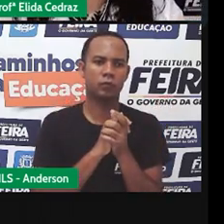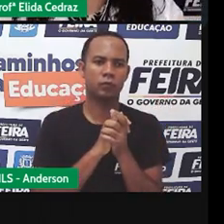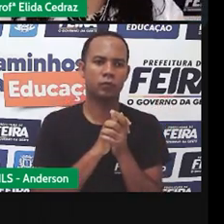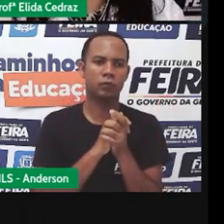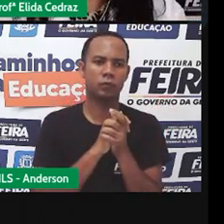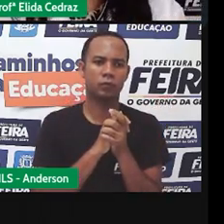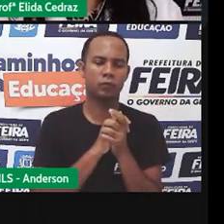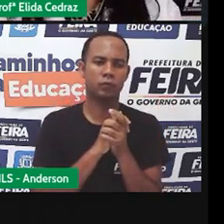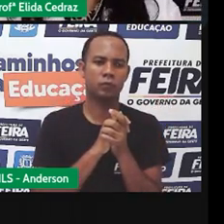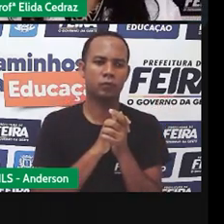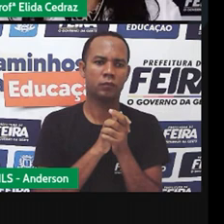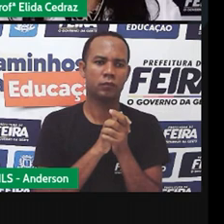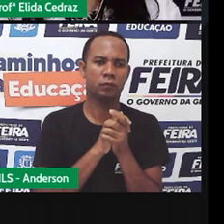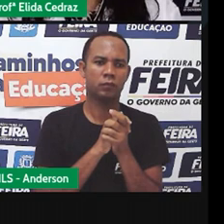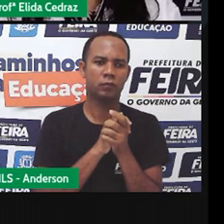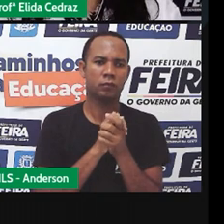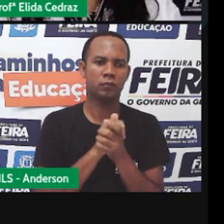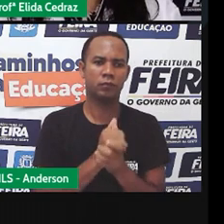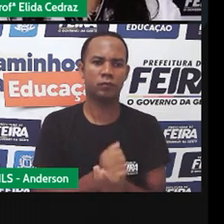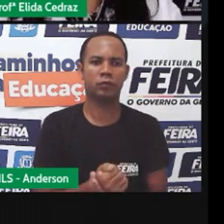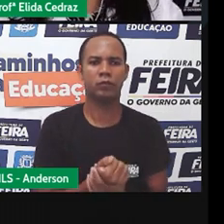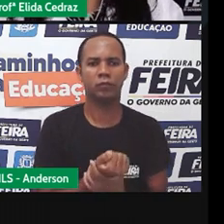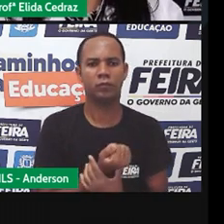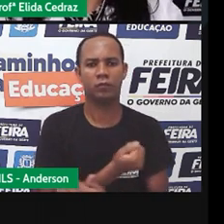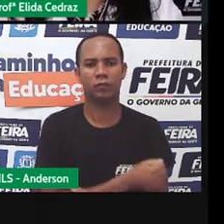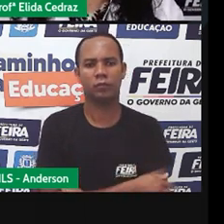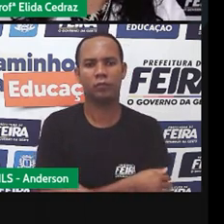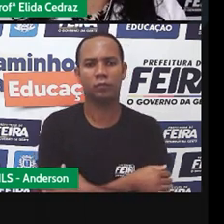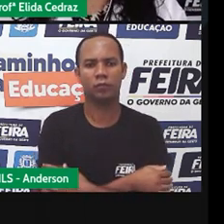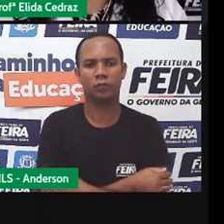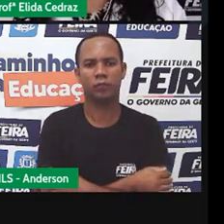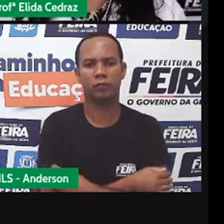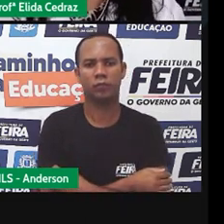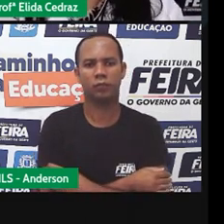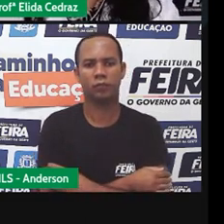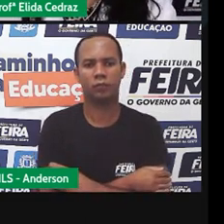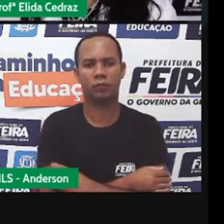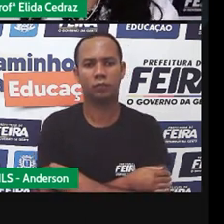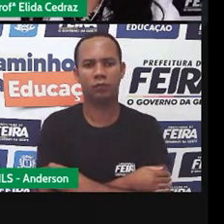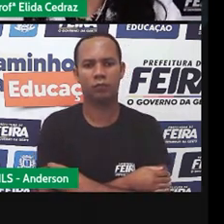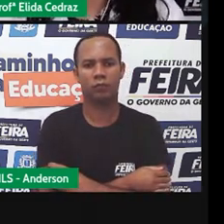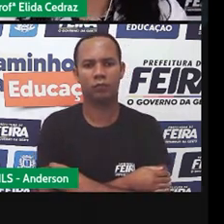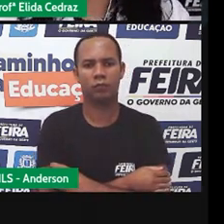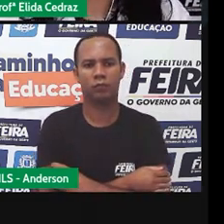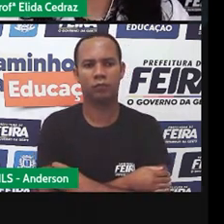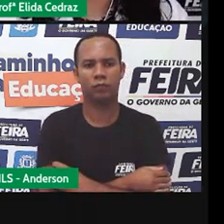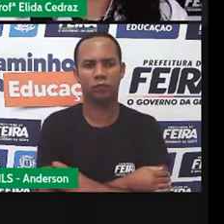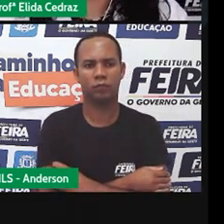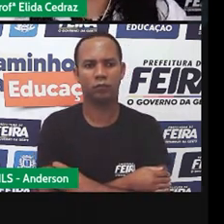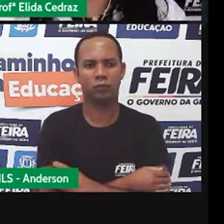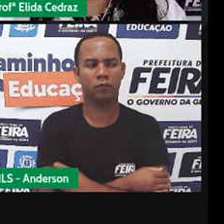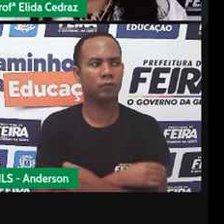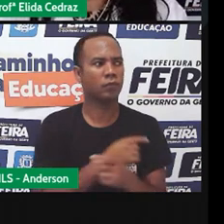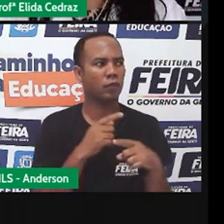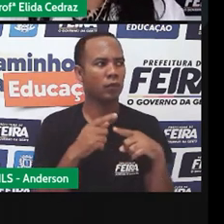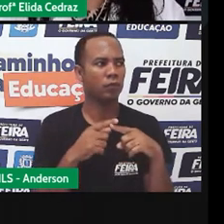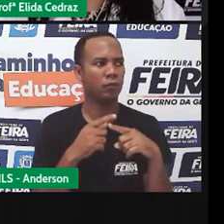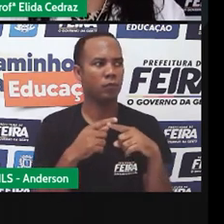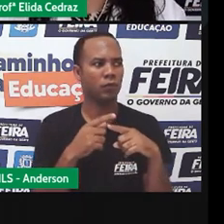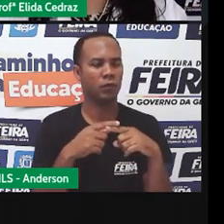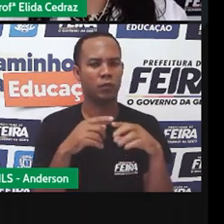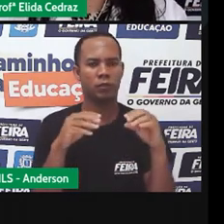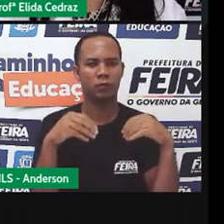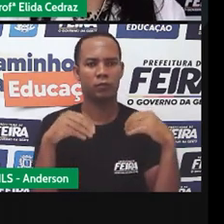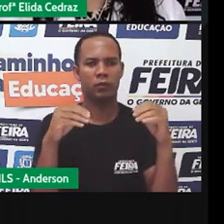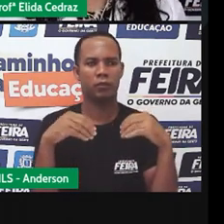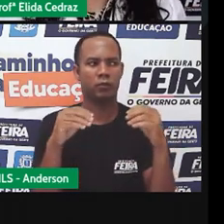Isso. Muito bem. A toalhinha. Por quê?